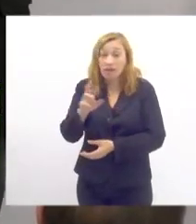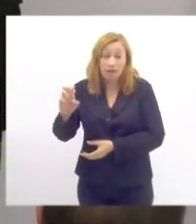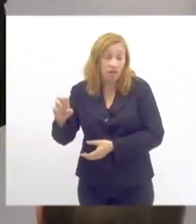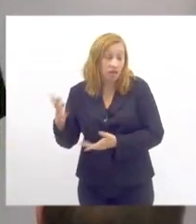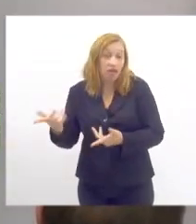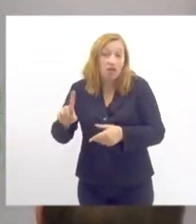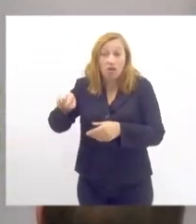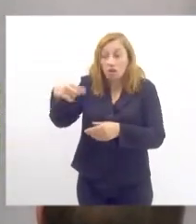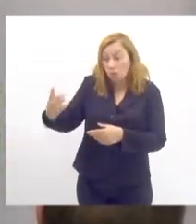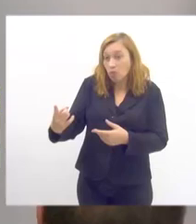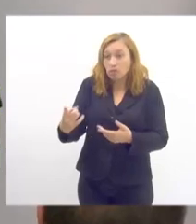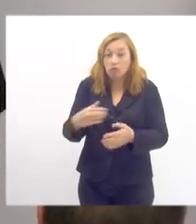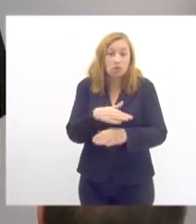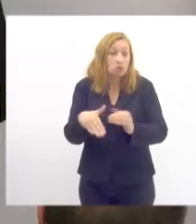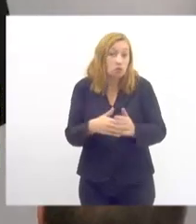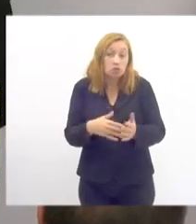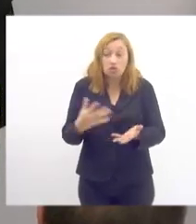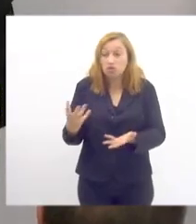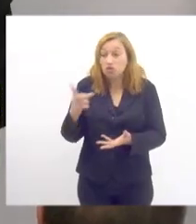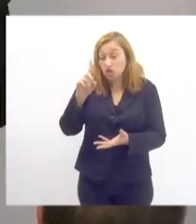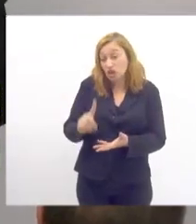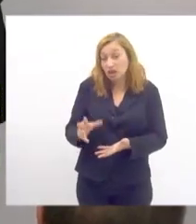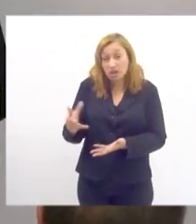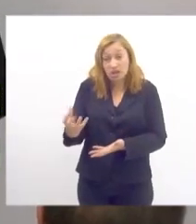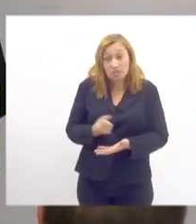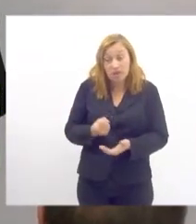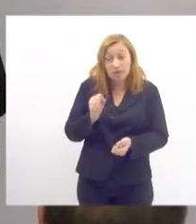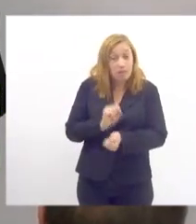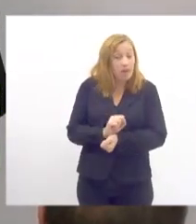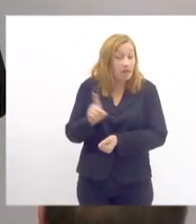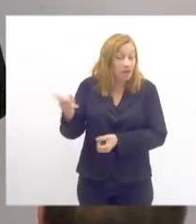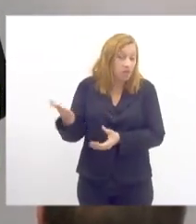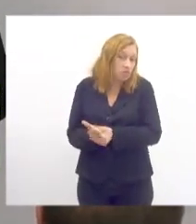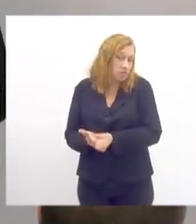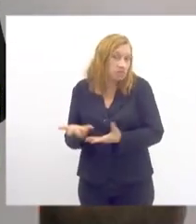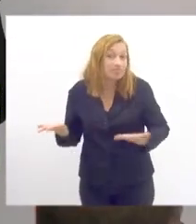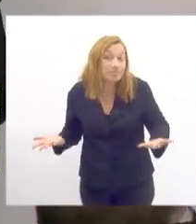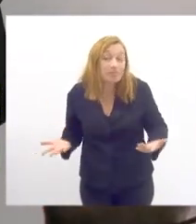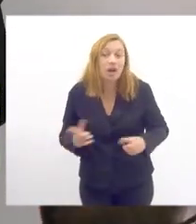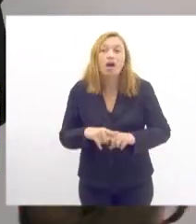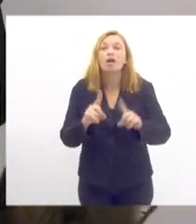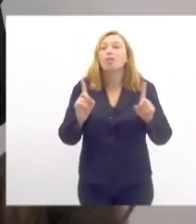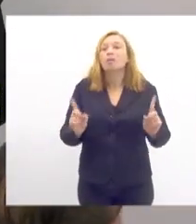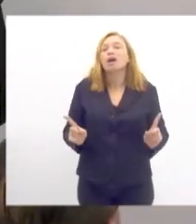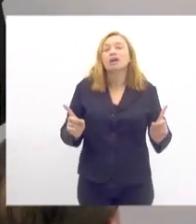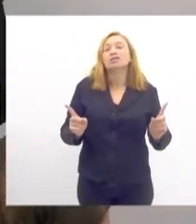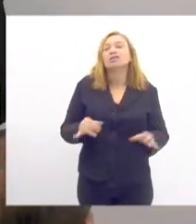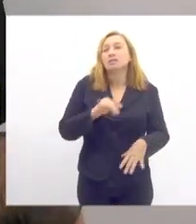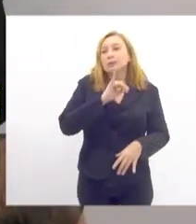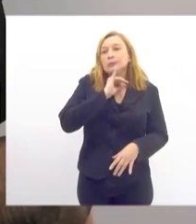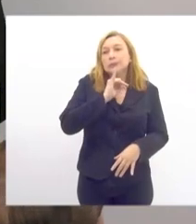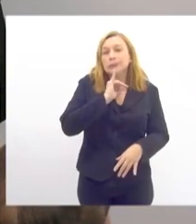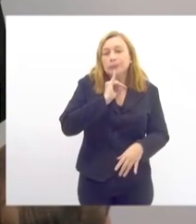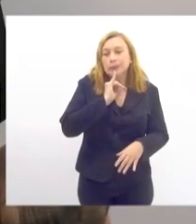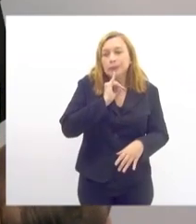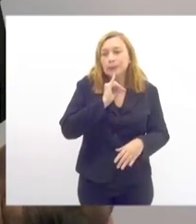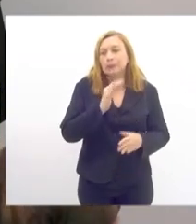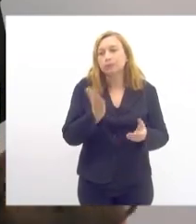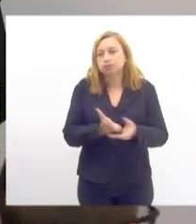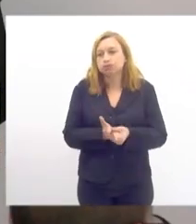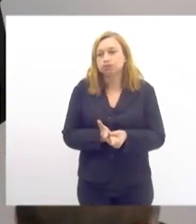parado, todos têm direito a receber, e o processo está lá parado. Mas é lamentável que o